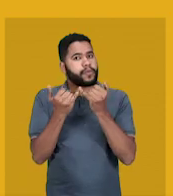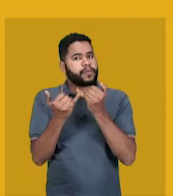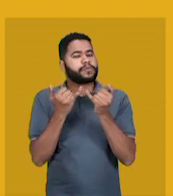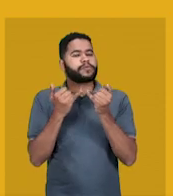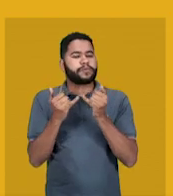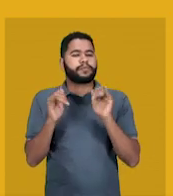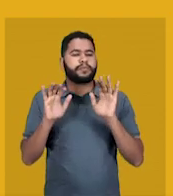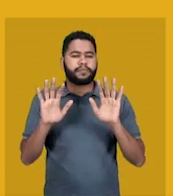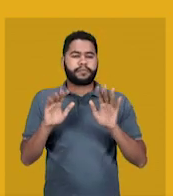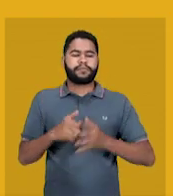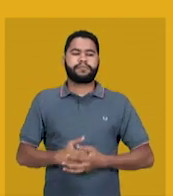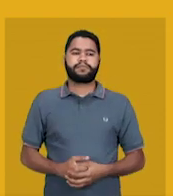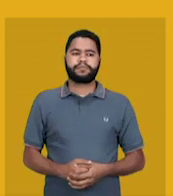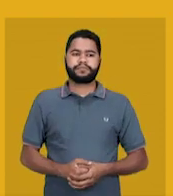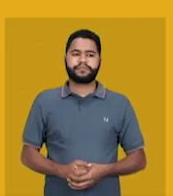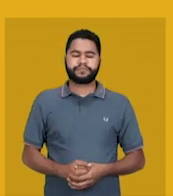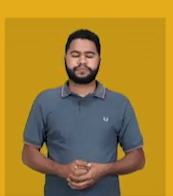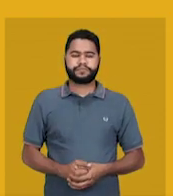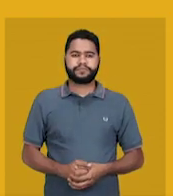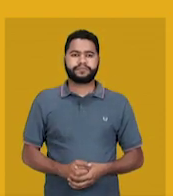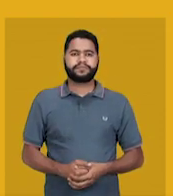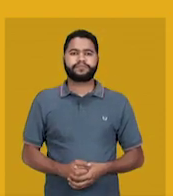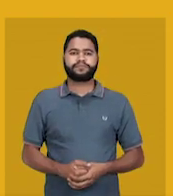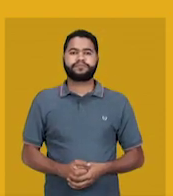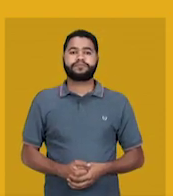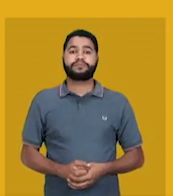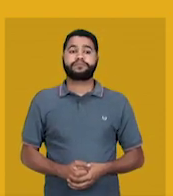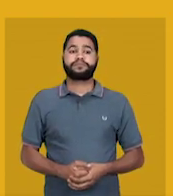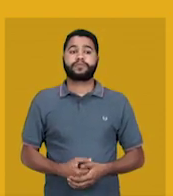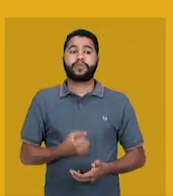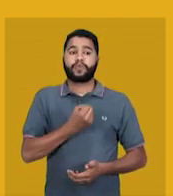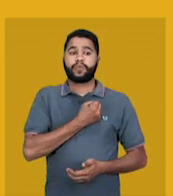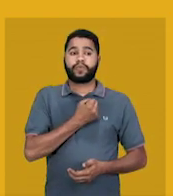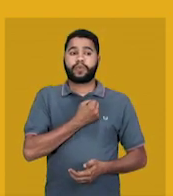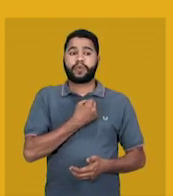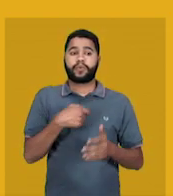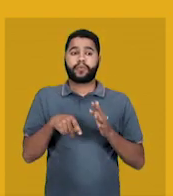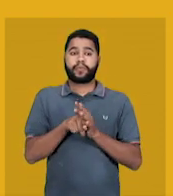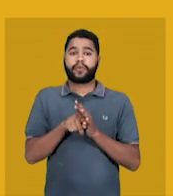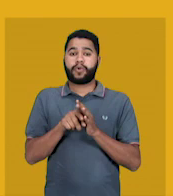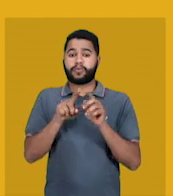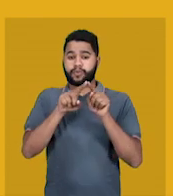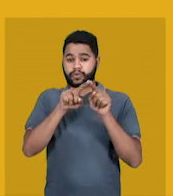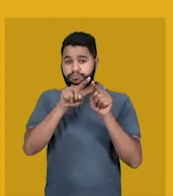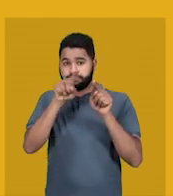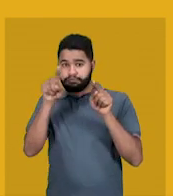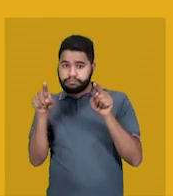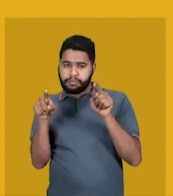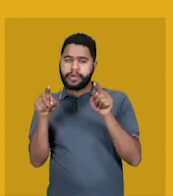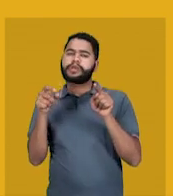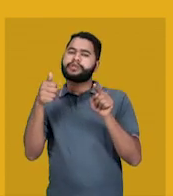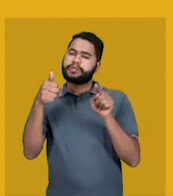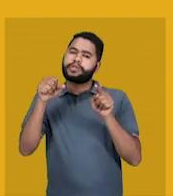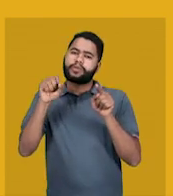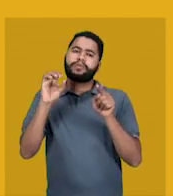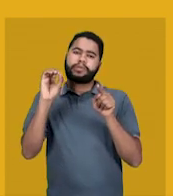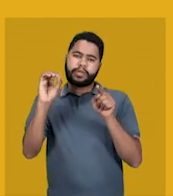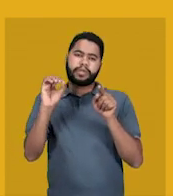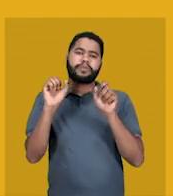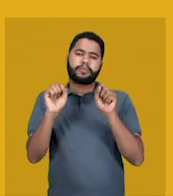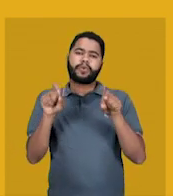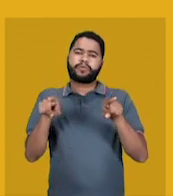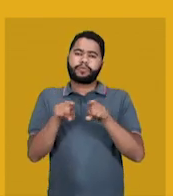valor tem mais casa decimais Oi e o valor de meia volta e 180 também posso